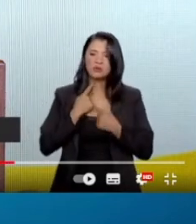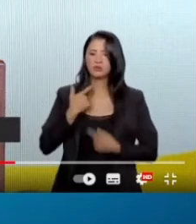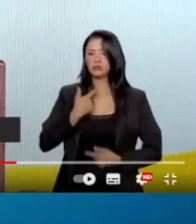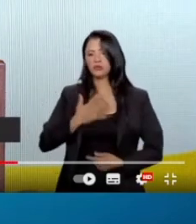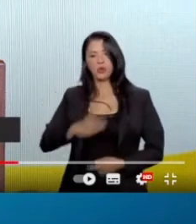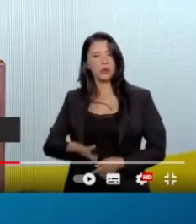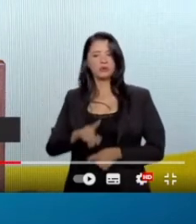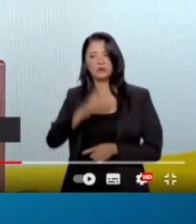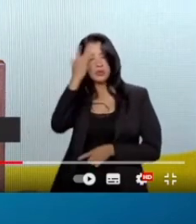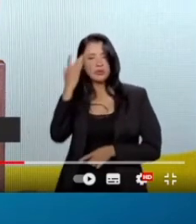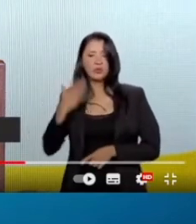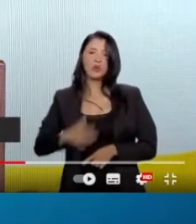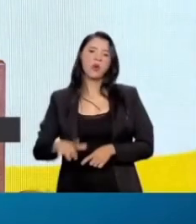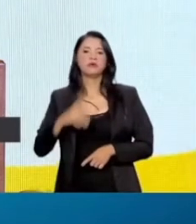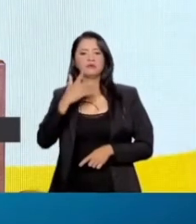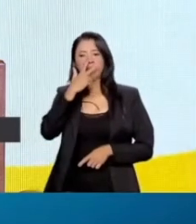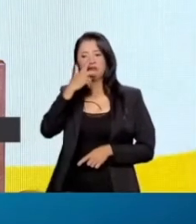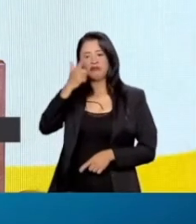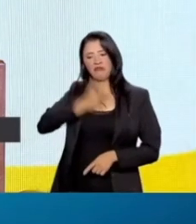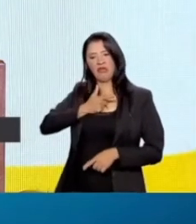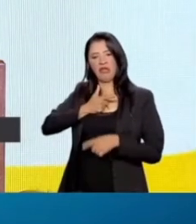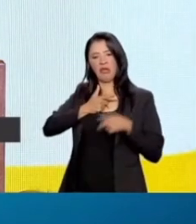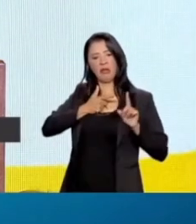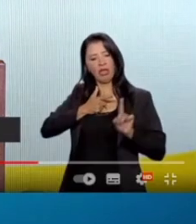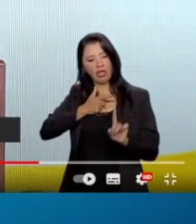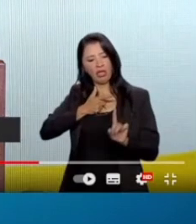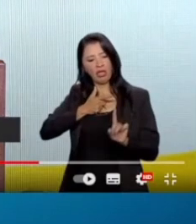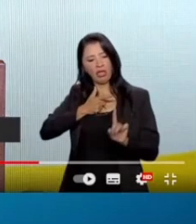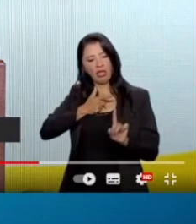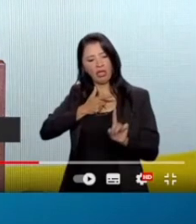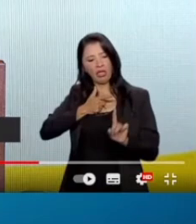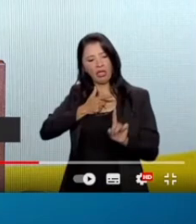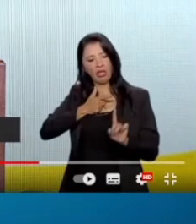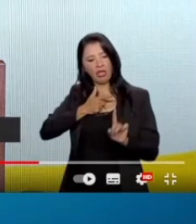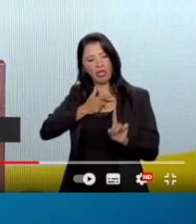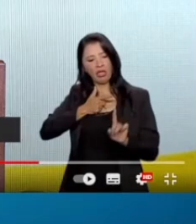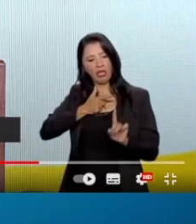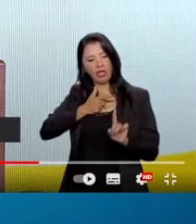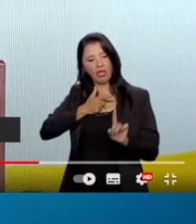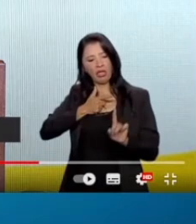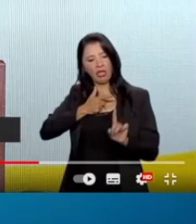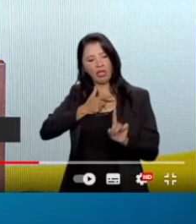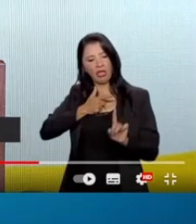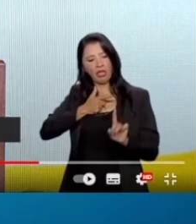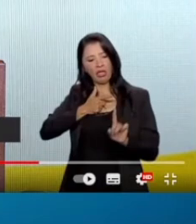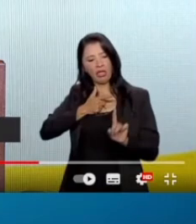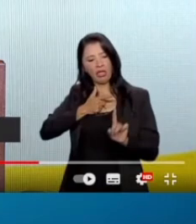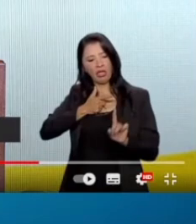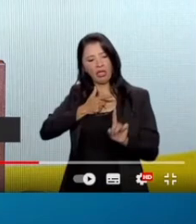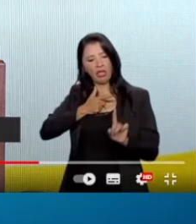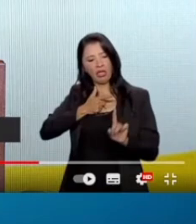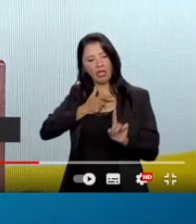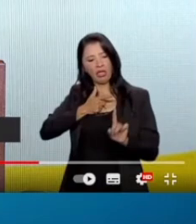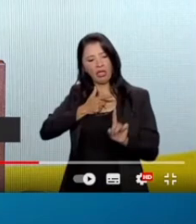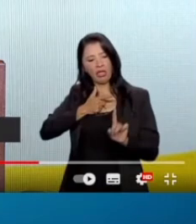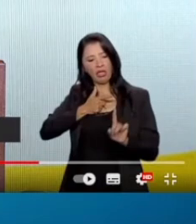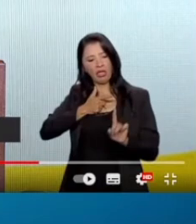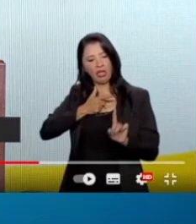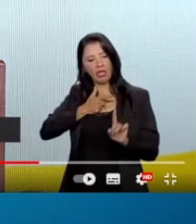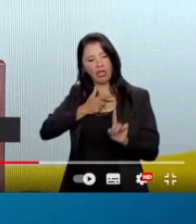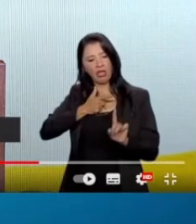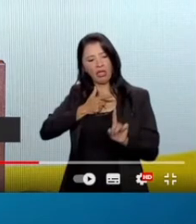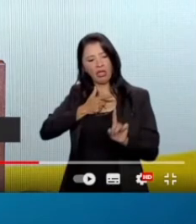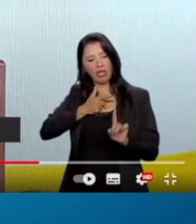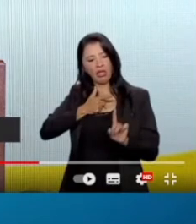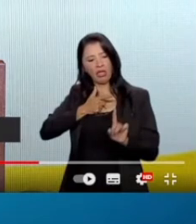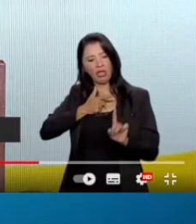Ninguém gosta de aparecer feio diante dos outros. E como é que você... E é uma puta verdade? Como é você vai falar não? Não, Lula. Tá ligado?